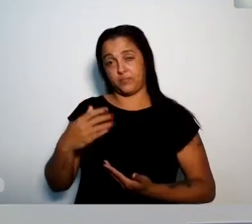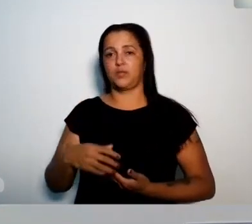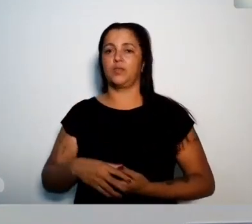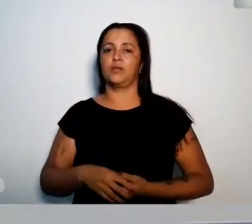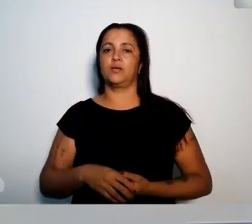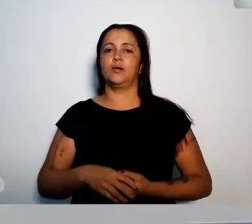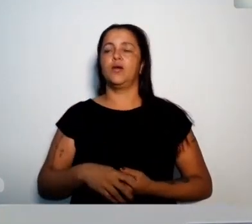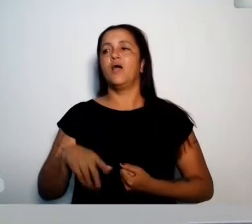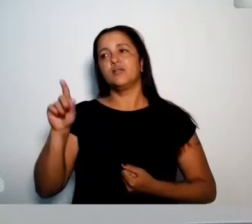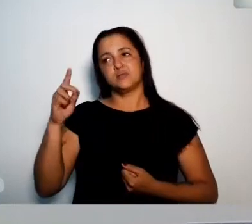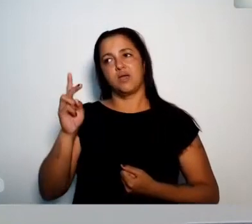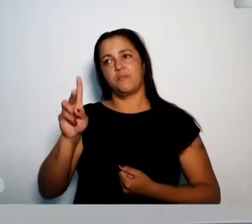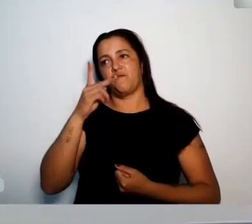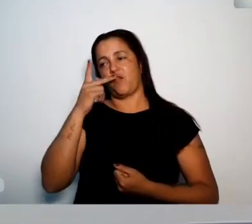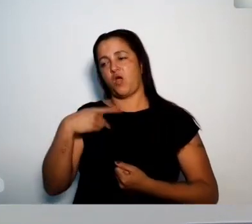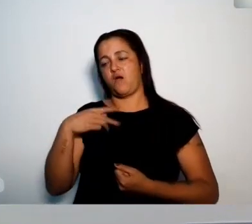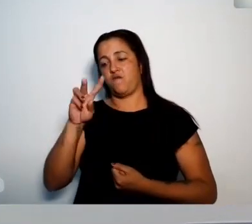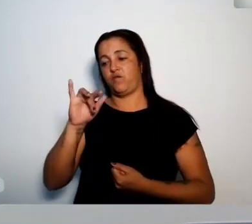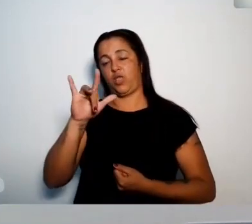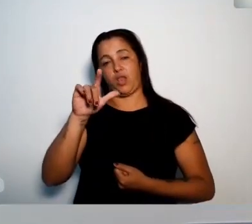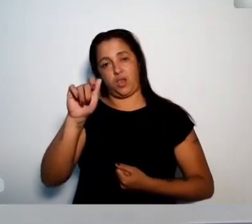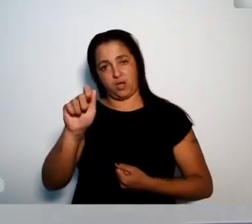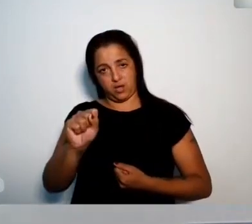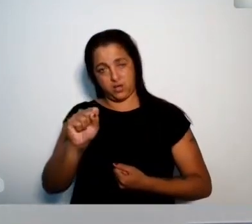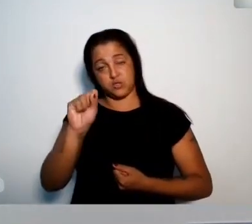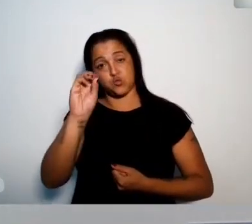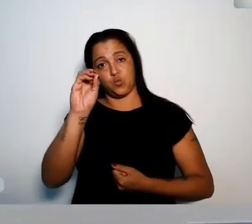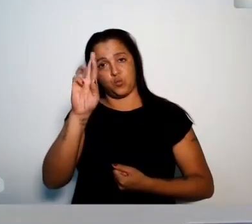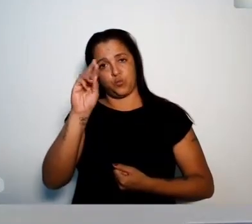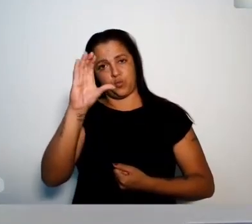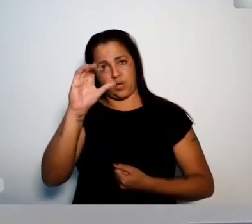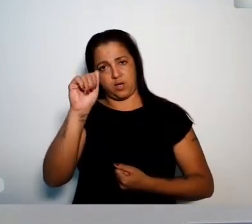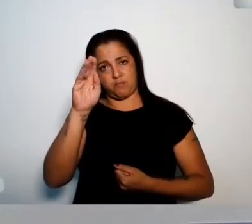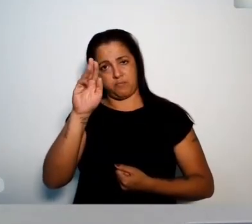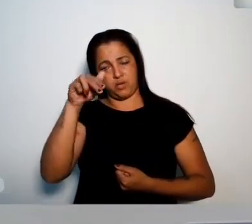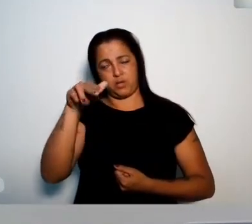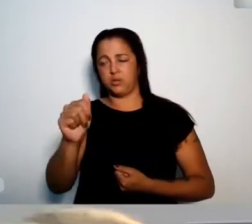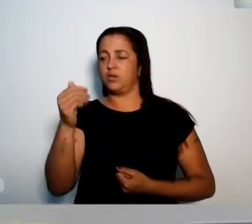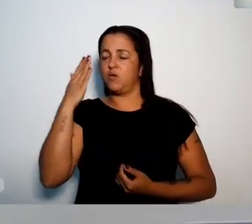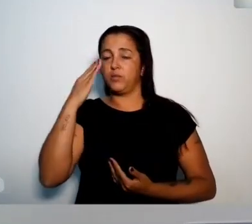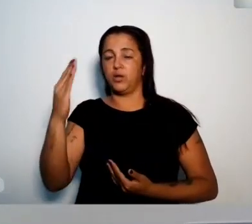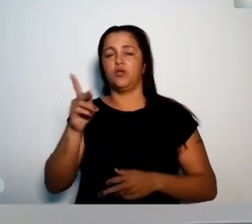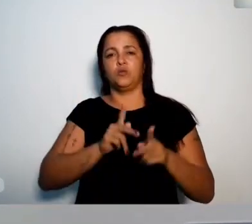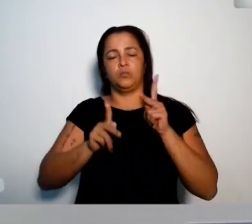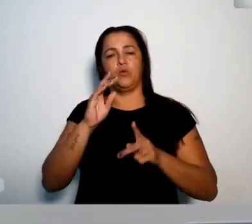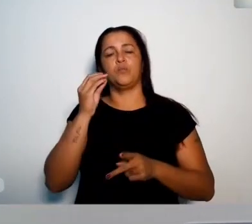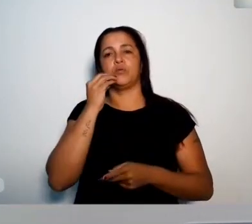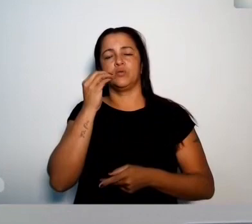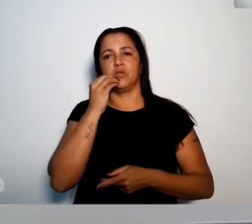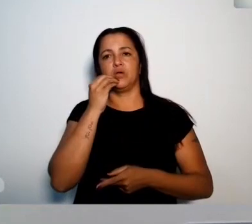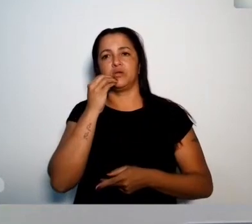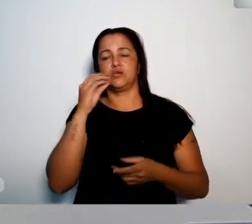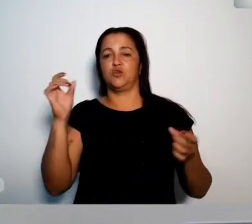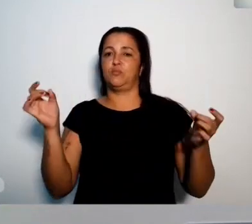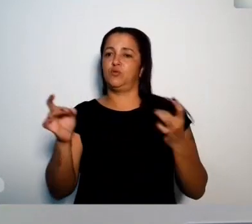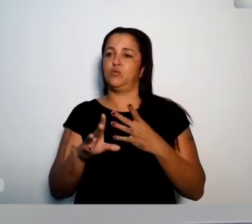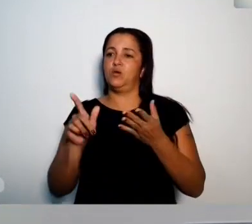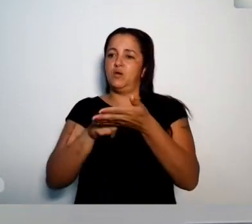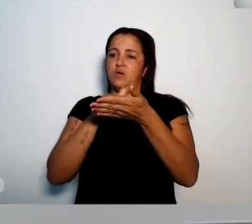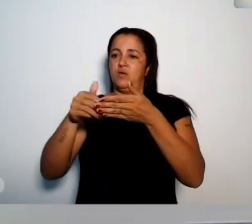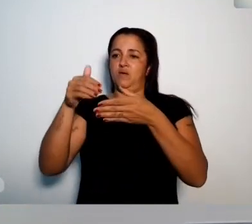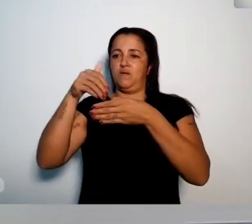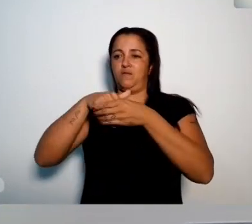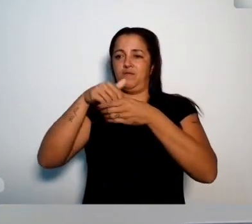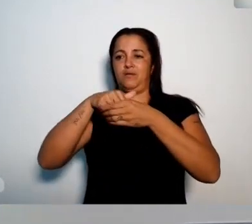moro na Vila Sorocabana. Então, quero agradecer à população por mais essa oportunidade. Vocês podem ficar tranquilos, viu? Com o meu voto aí. Um abraço para